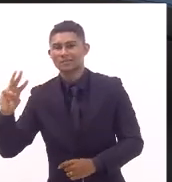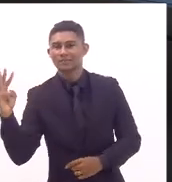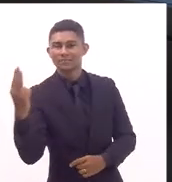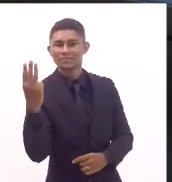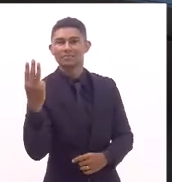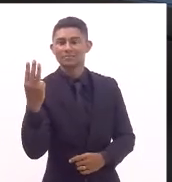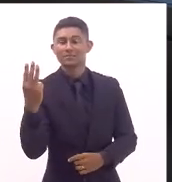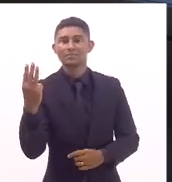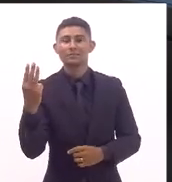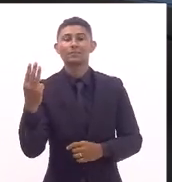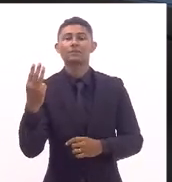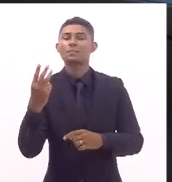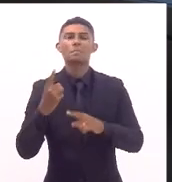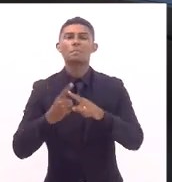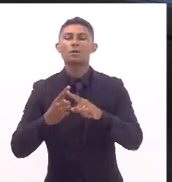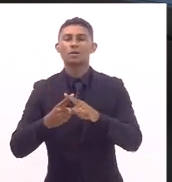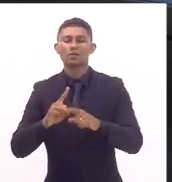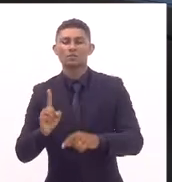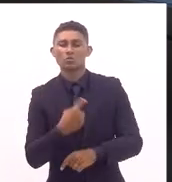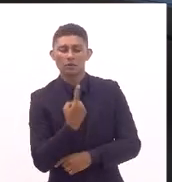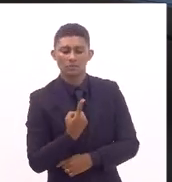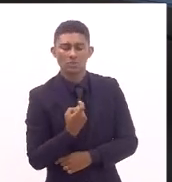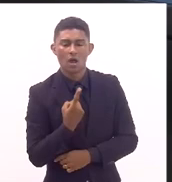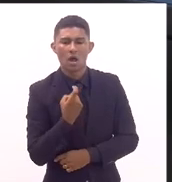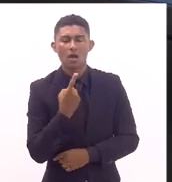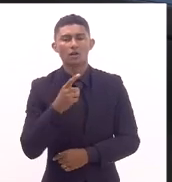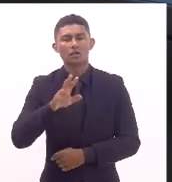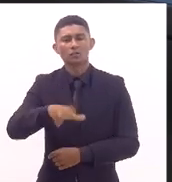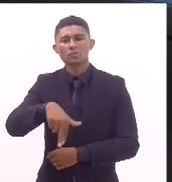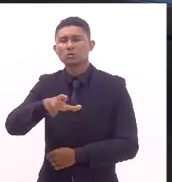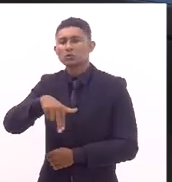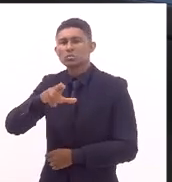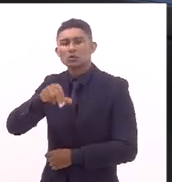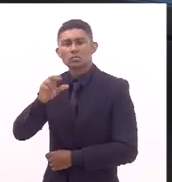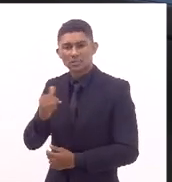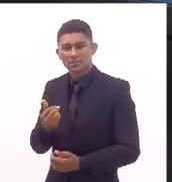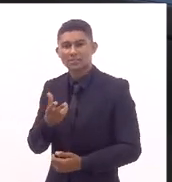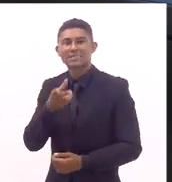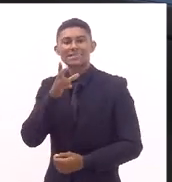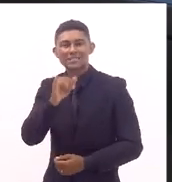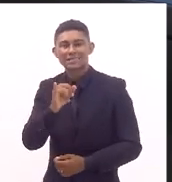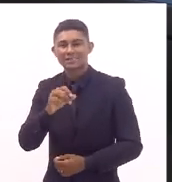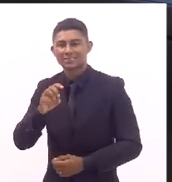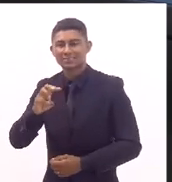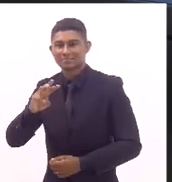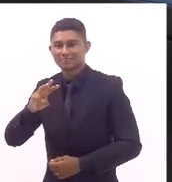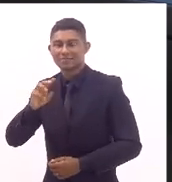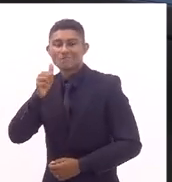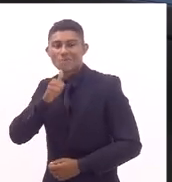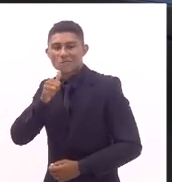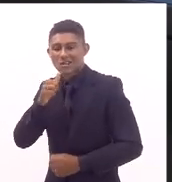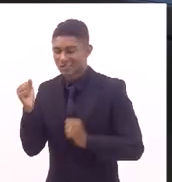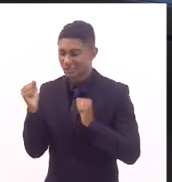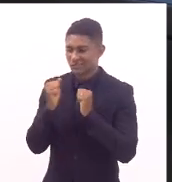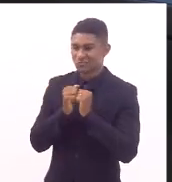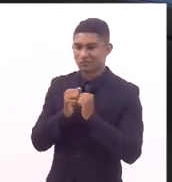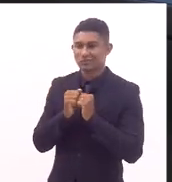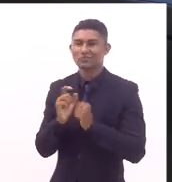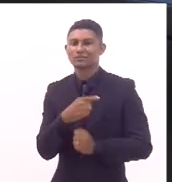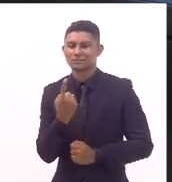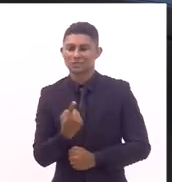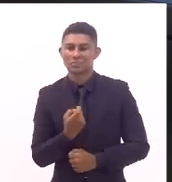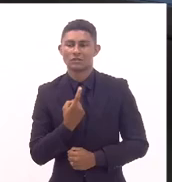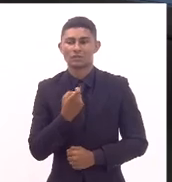porque nós nunca estamos sozinhos Se temos ao nosso lado Uma mulher pode ter